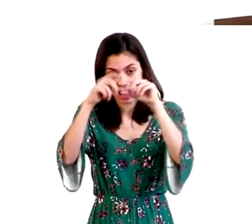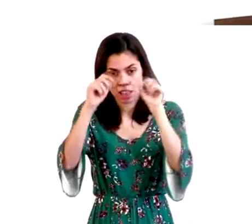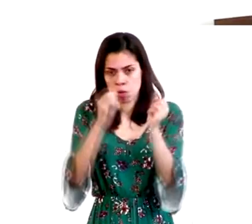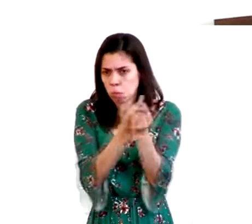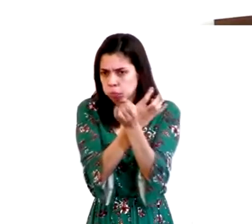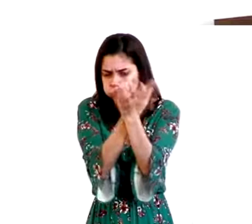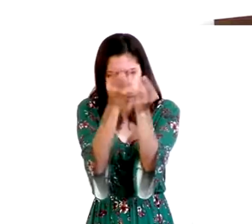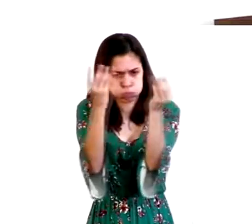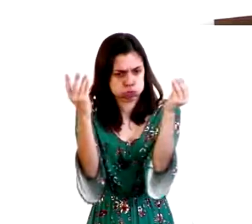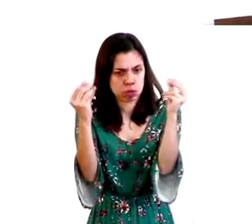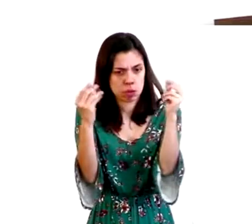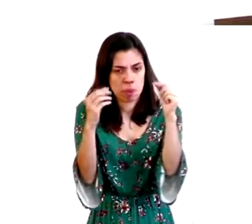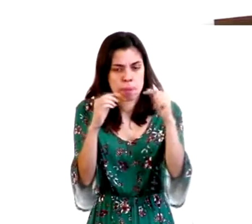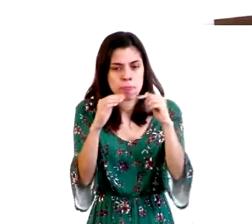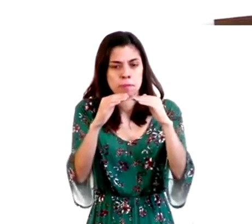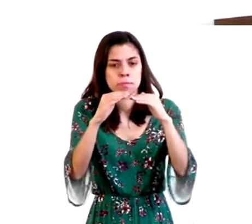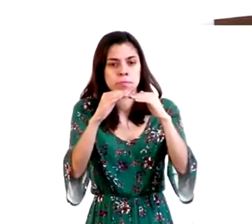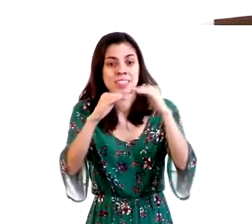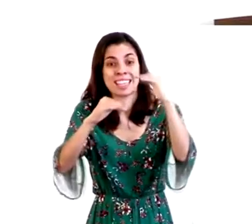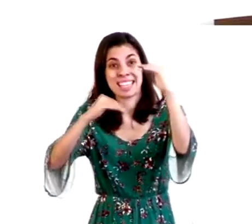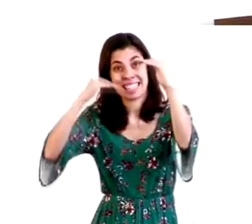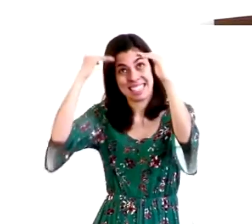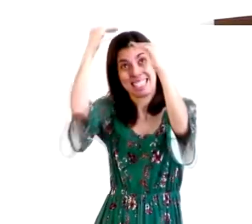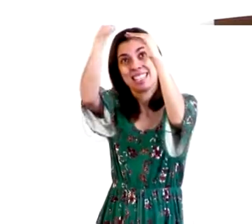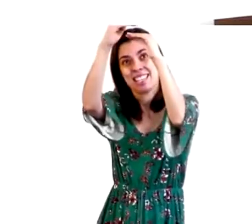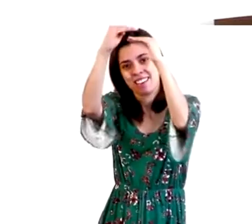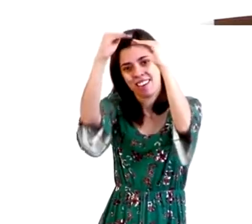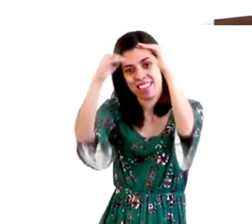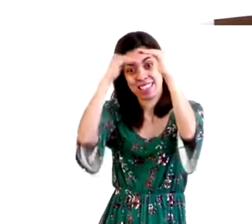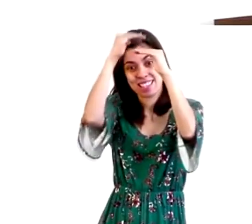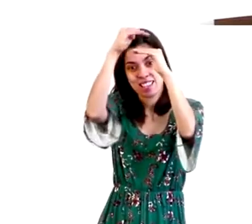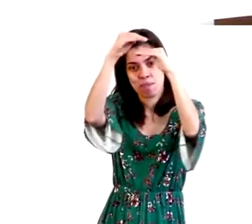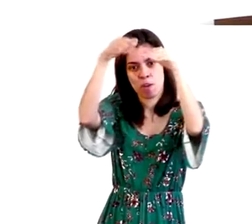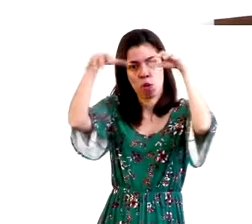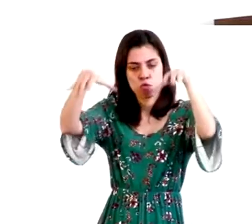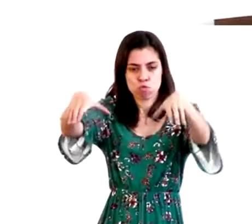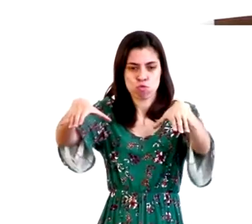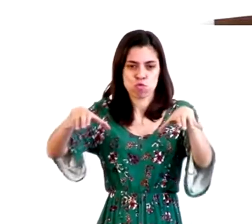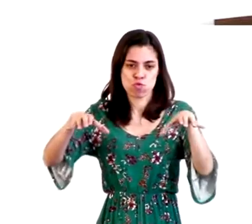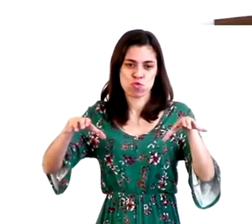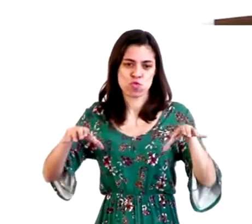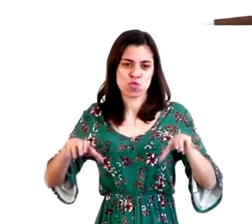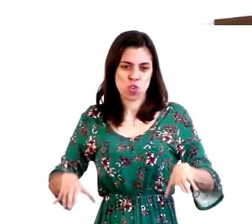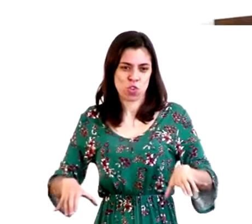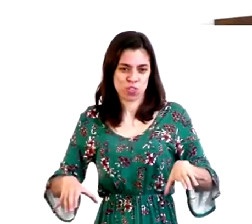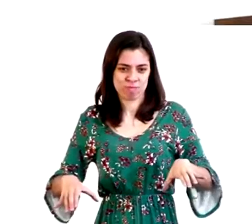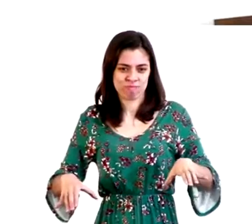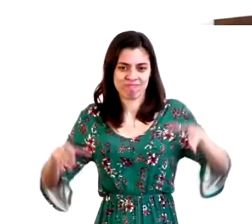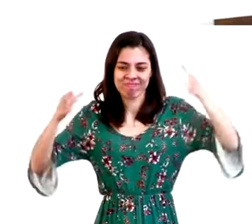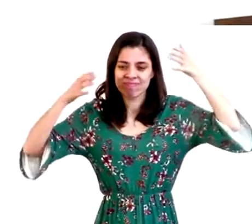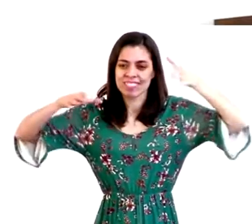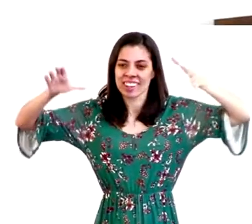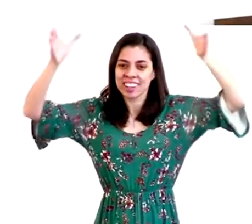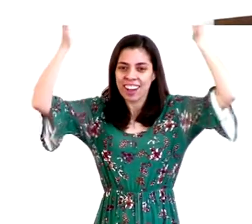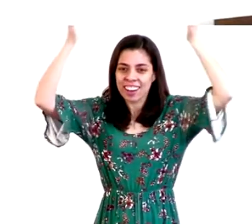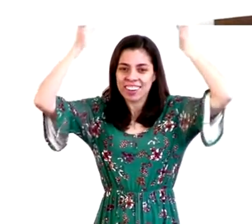um rei. E uma coroa. E nessa coroa estará